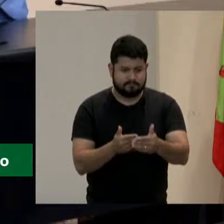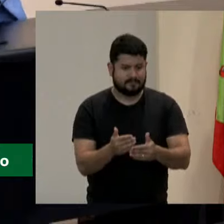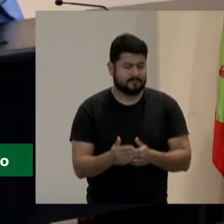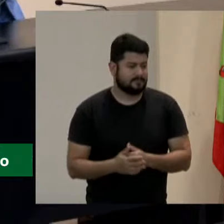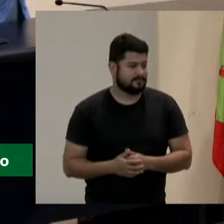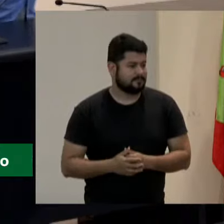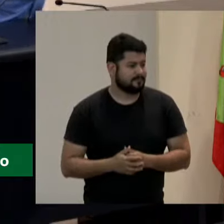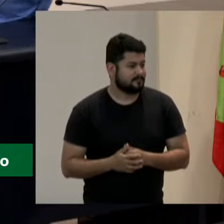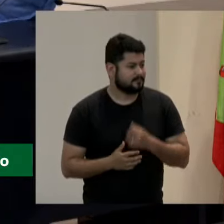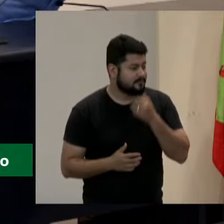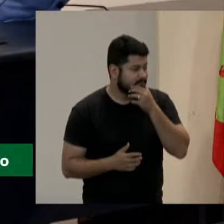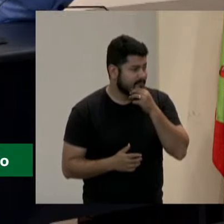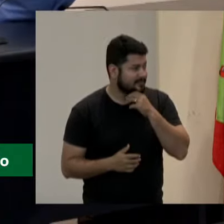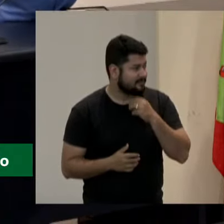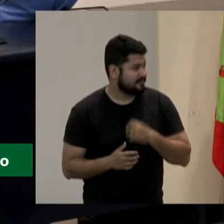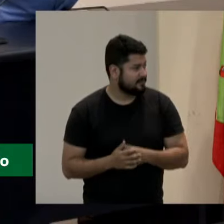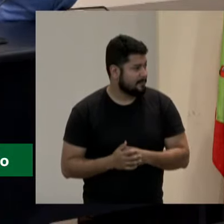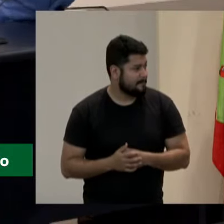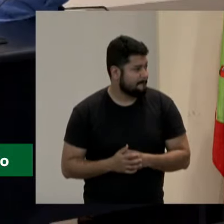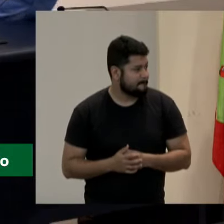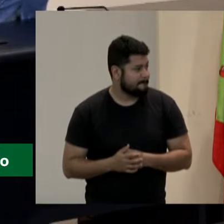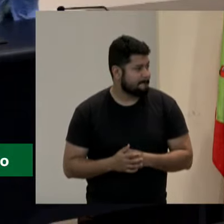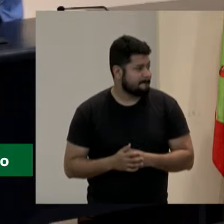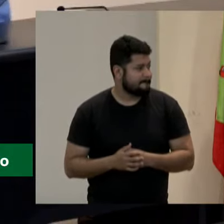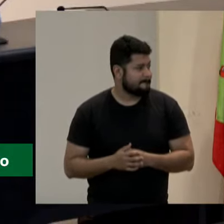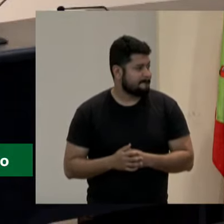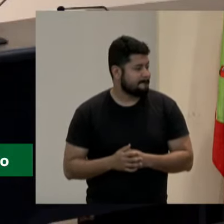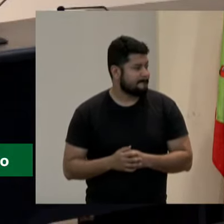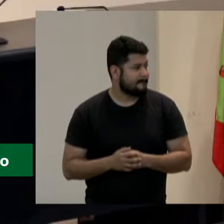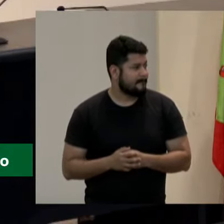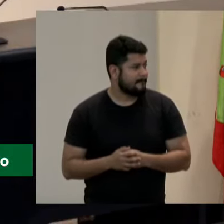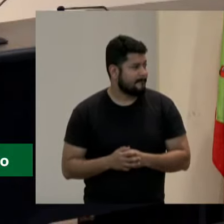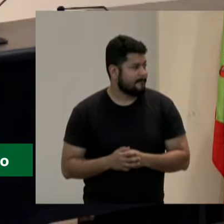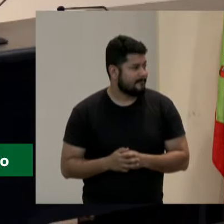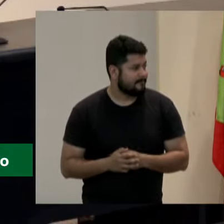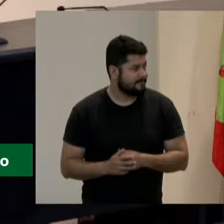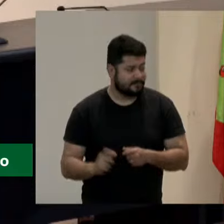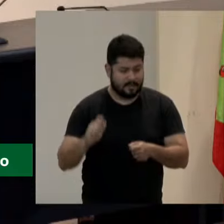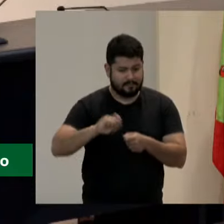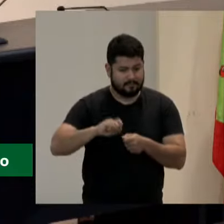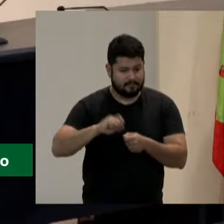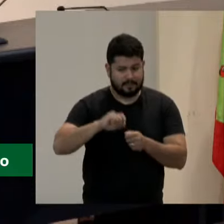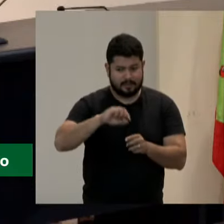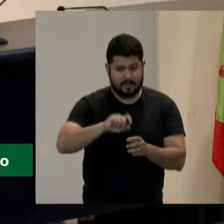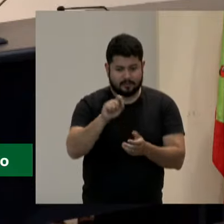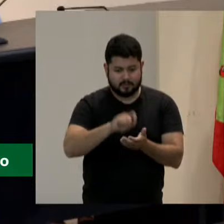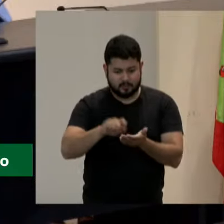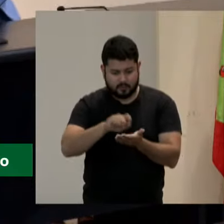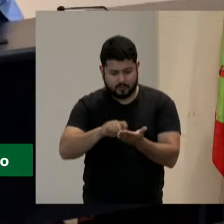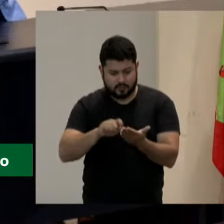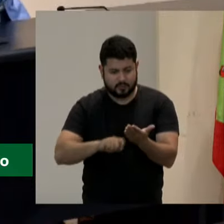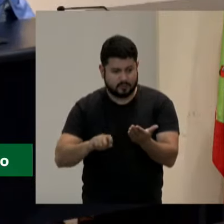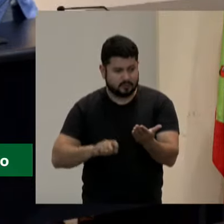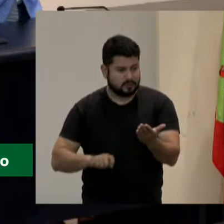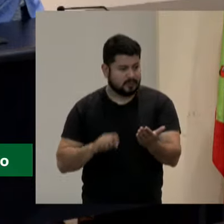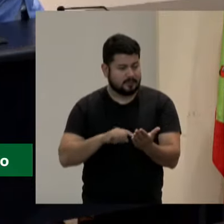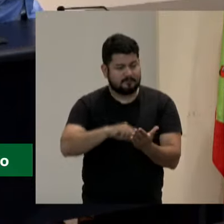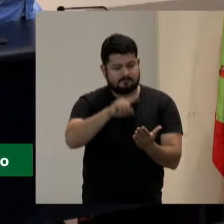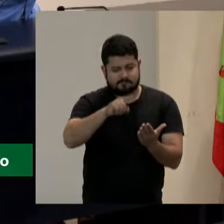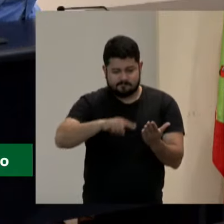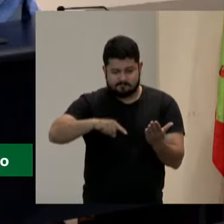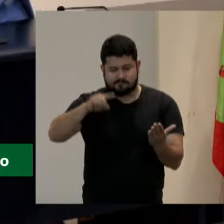E a Irene estava tão cheirosa e foi fazendo morri. E eu falei assim, não quero parar nunca mais, morri